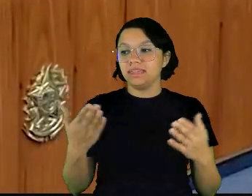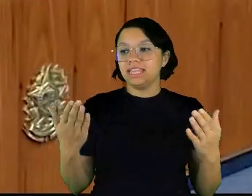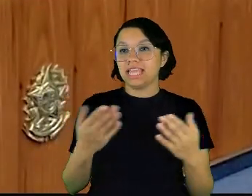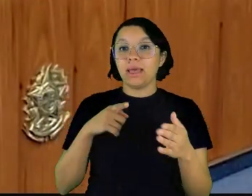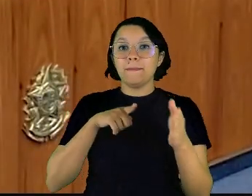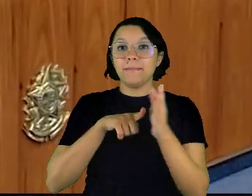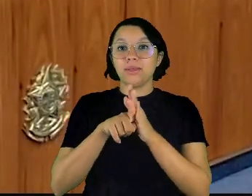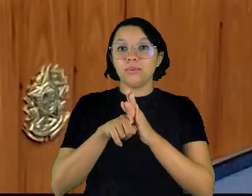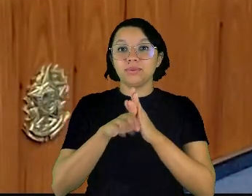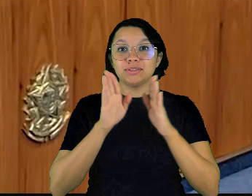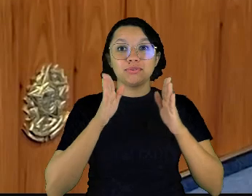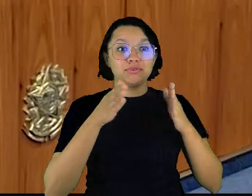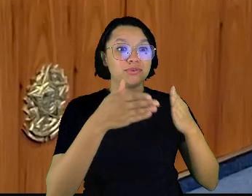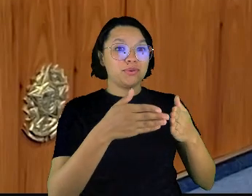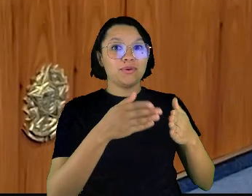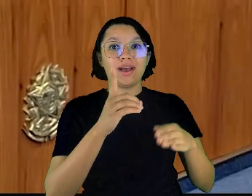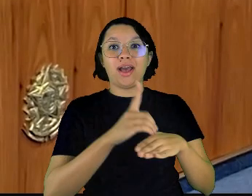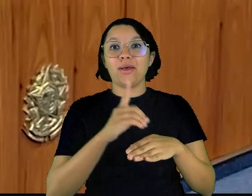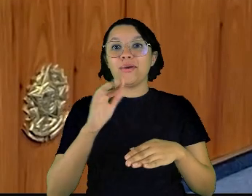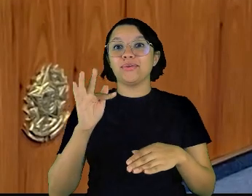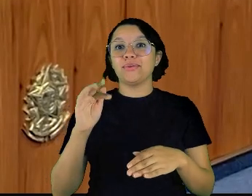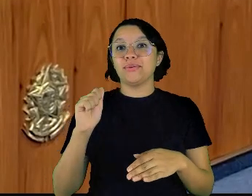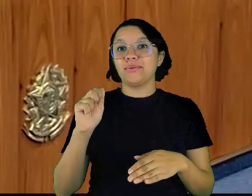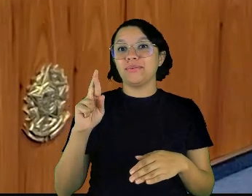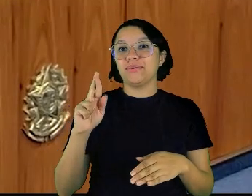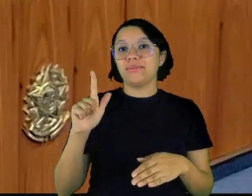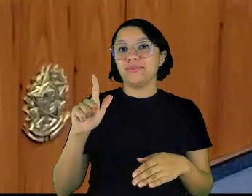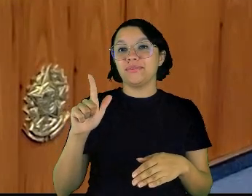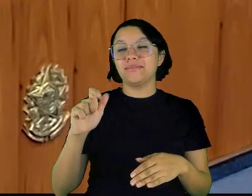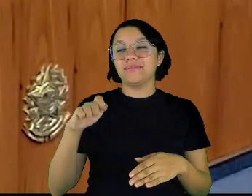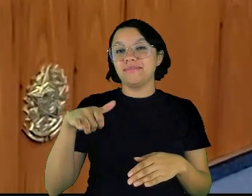ao Dr. Farley, que tem a palavra.